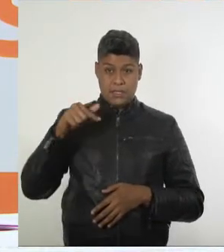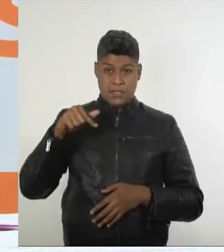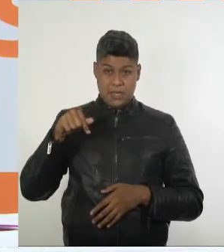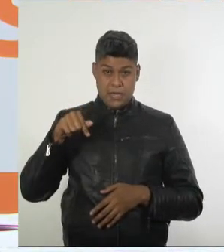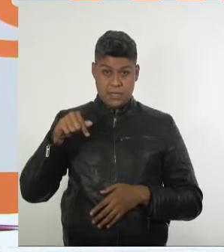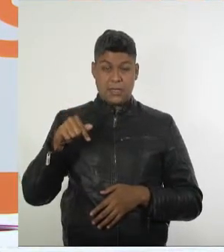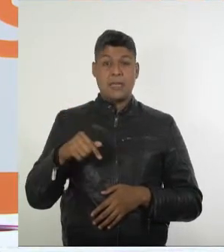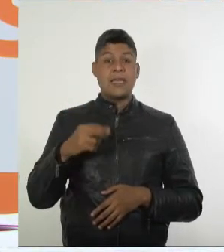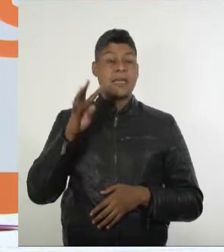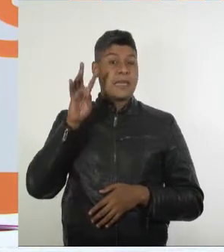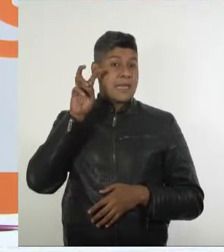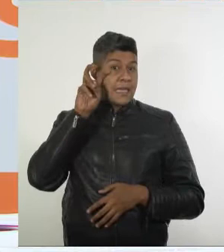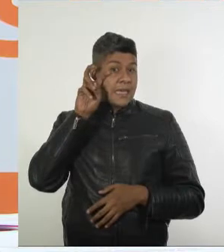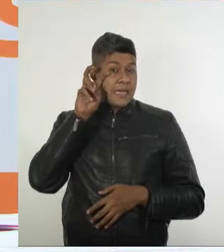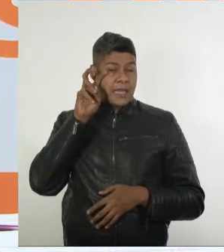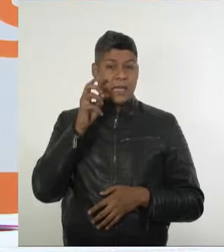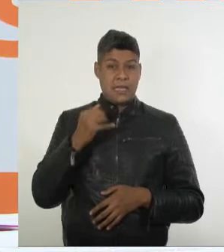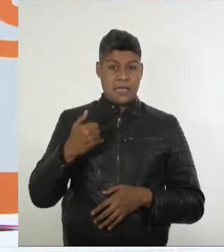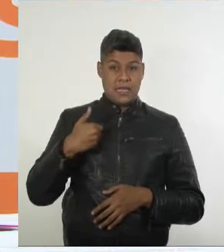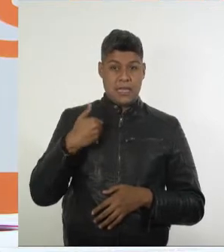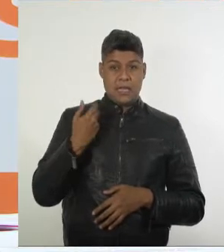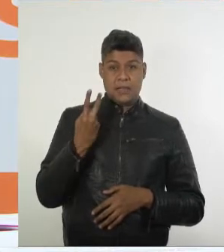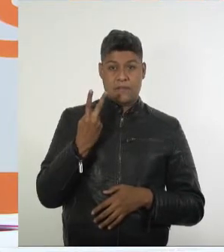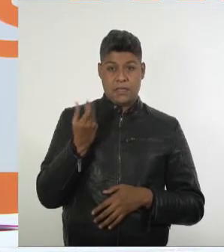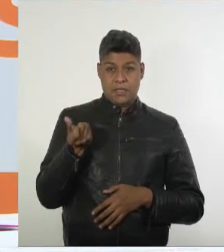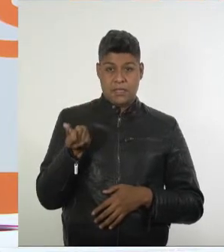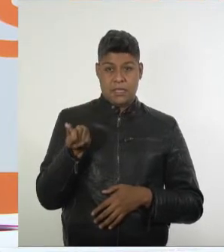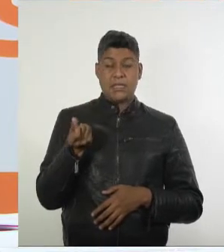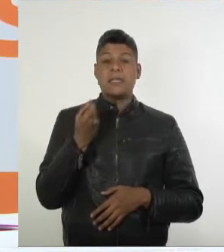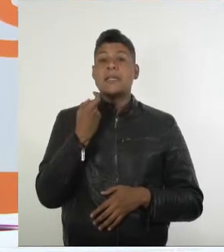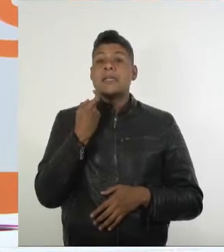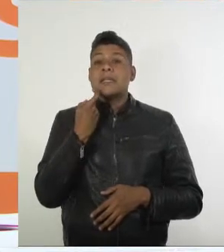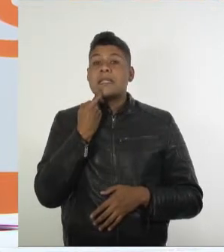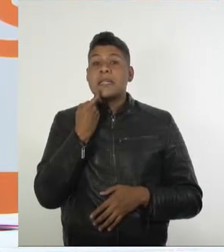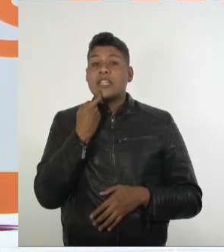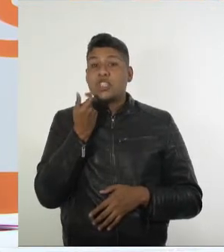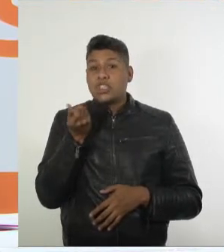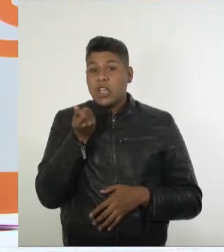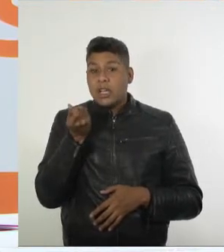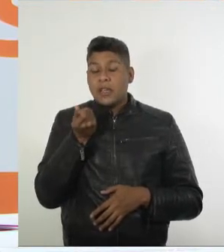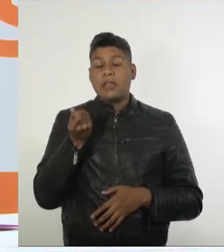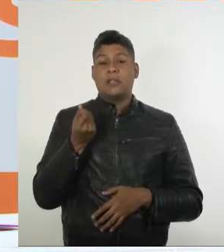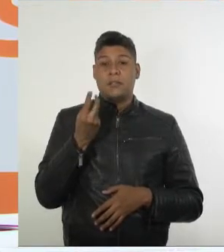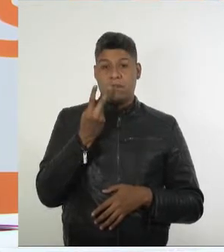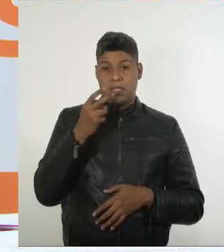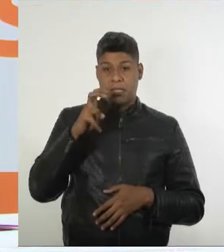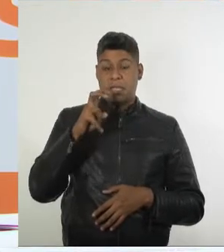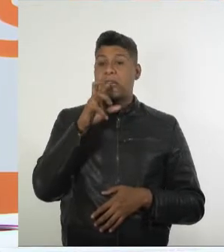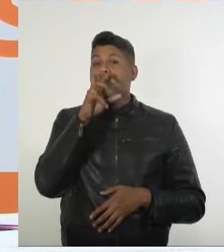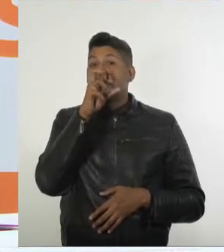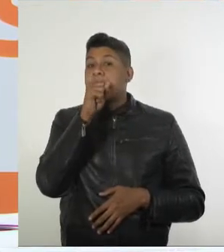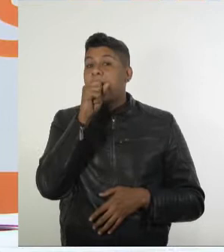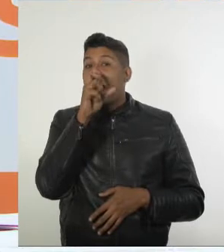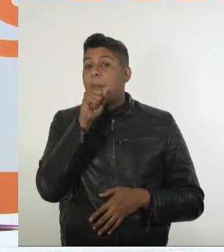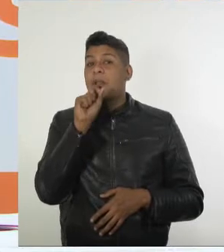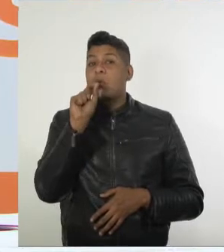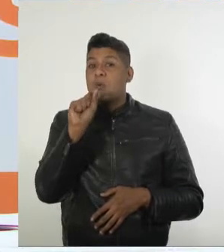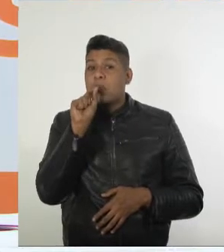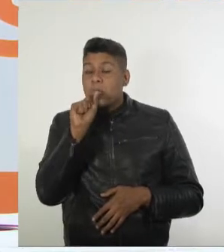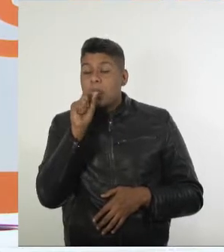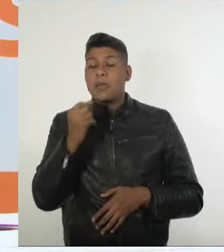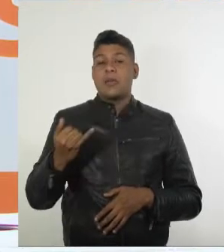quinta-feira, 26 anos e sexta-feira, 25 anos. E no sábado é um dia de